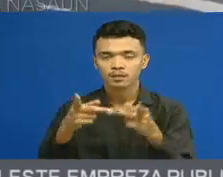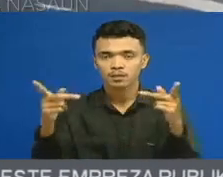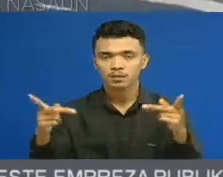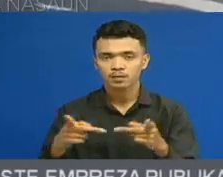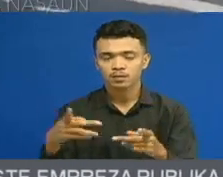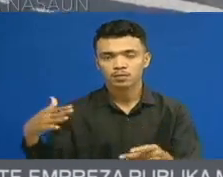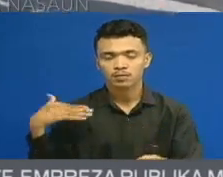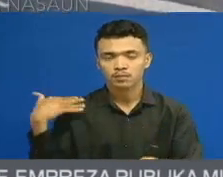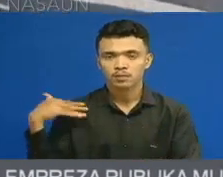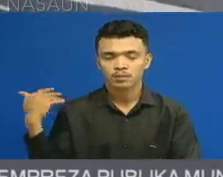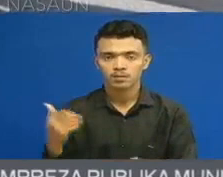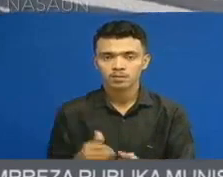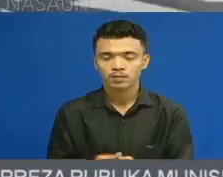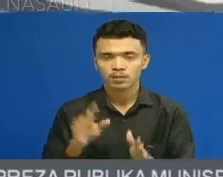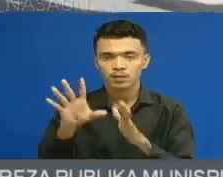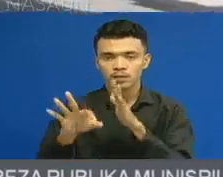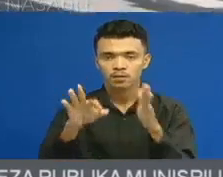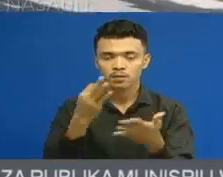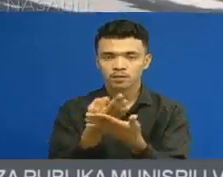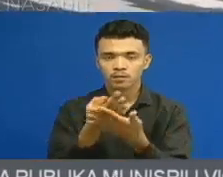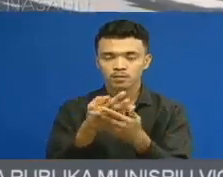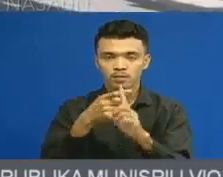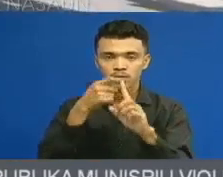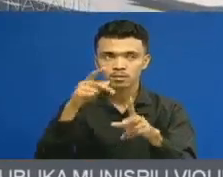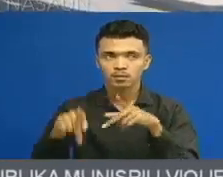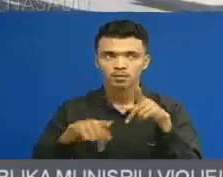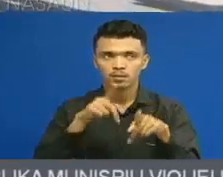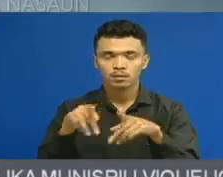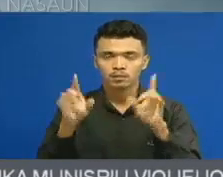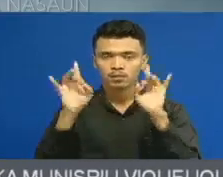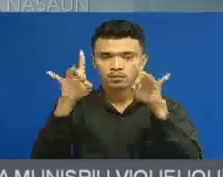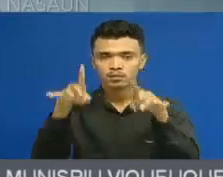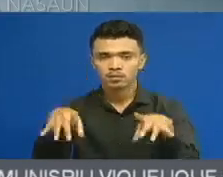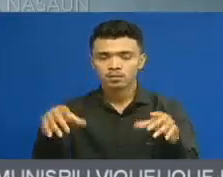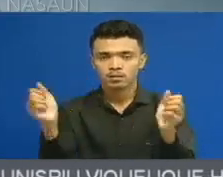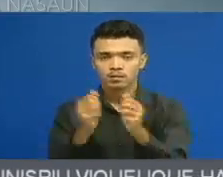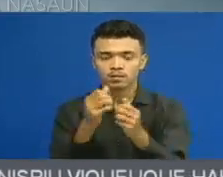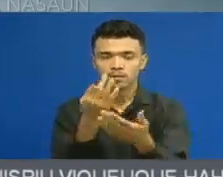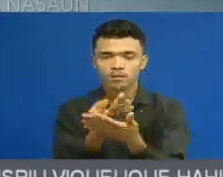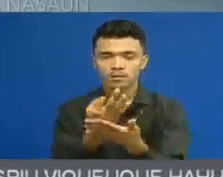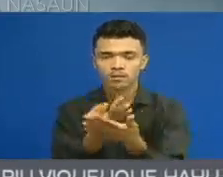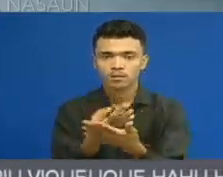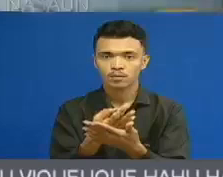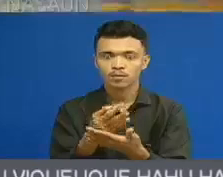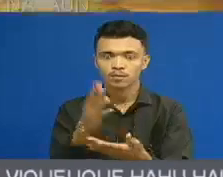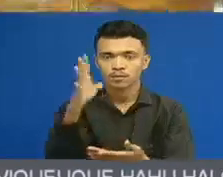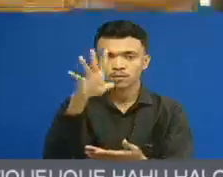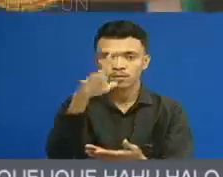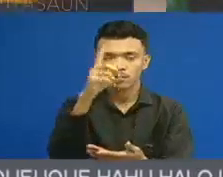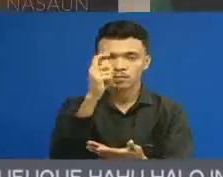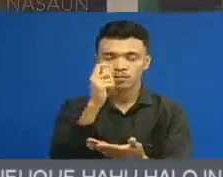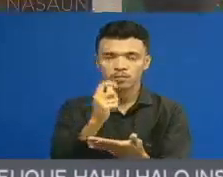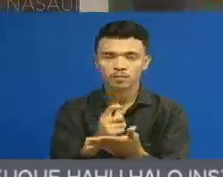e Suku Kakaveine é tão financeiro do povo Austrália o orçamento dólares americano rihun hatresin.